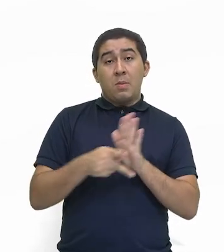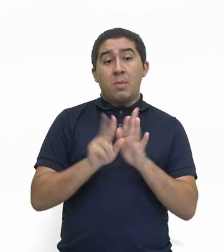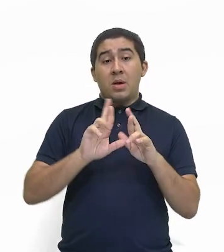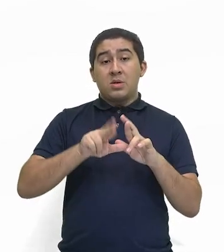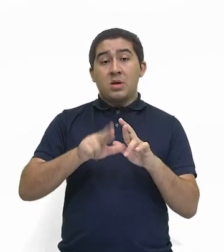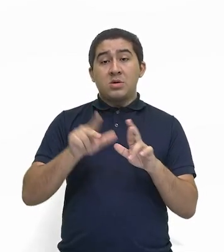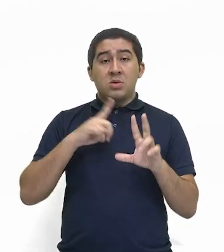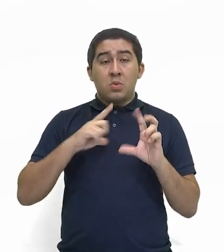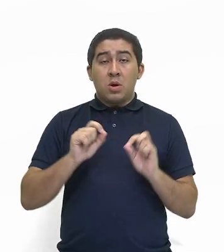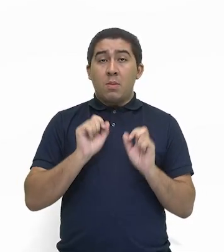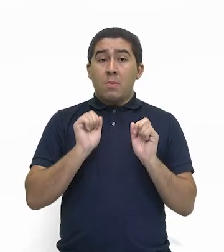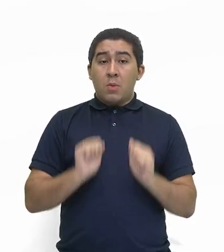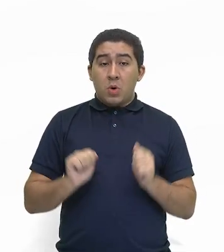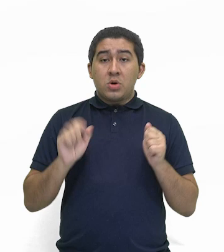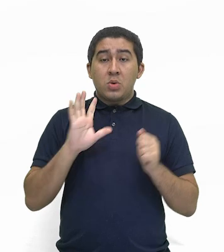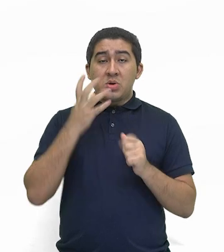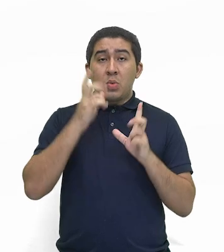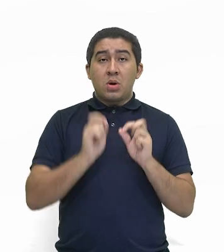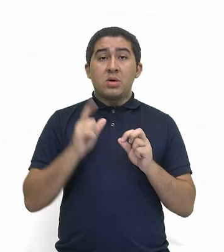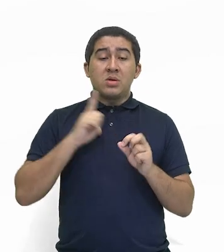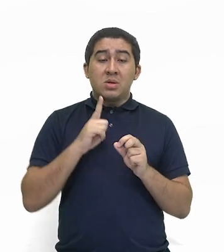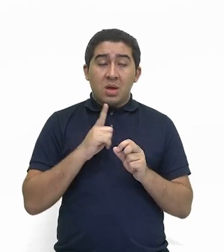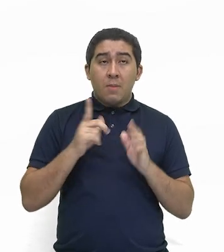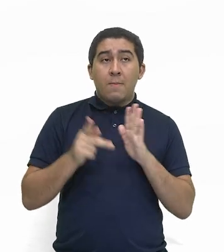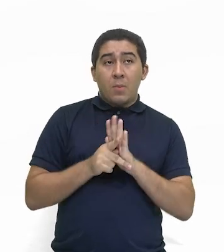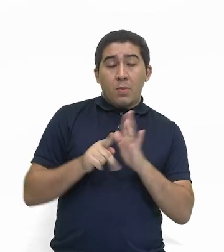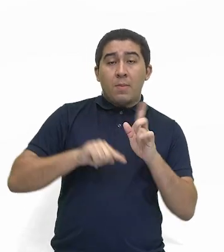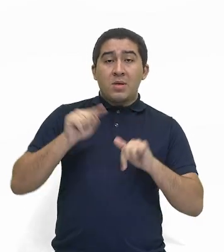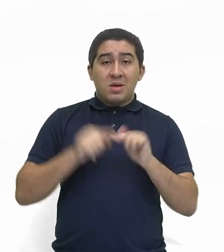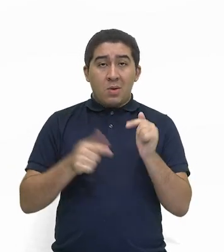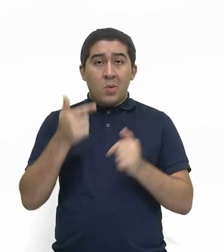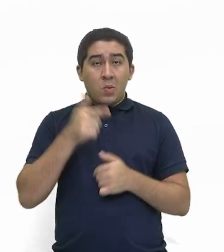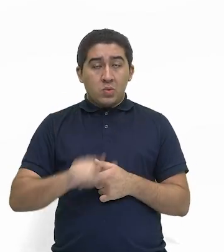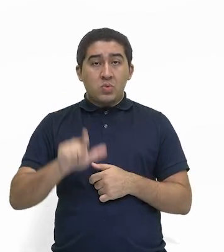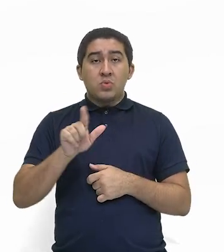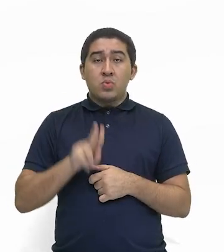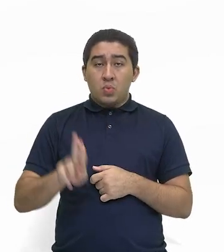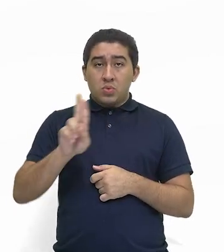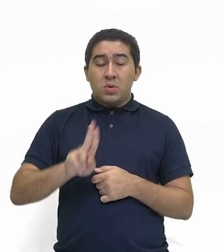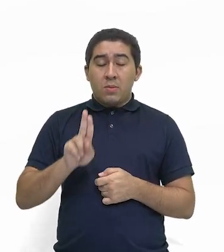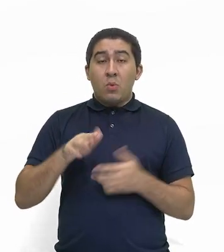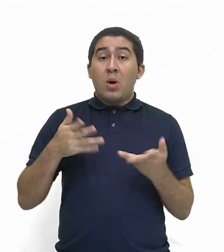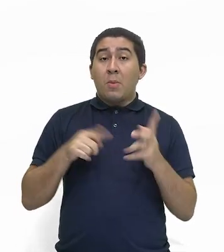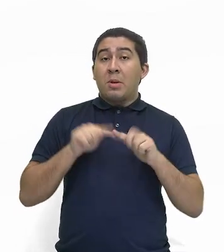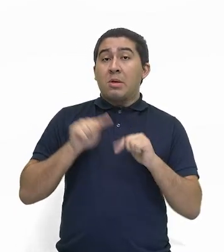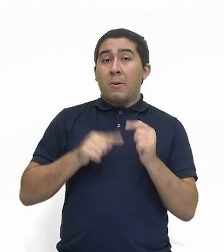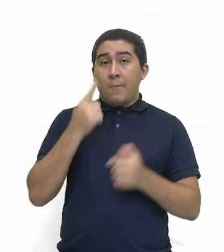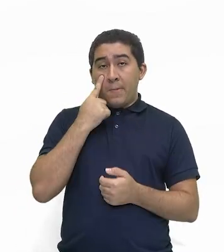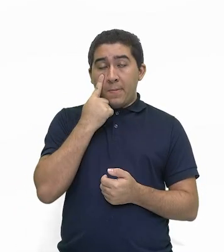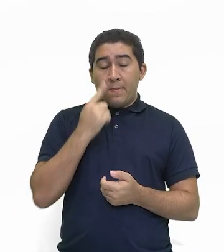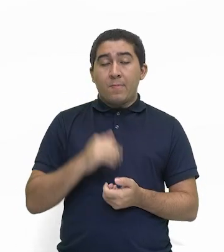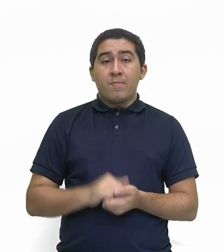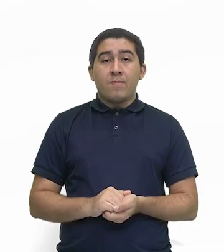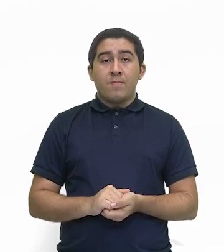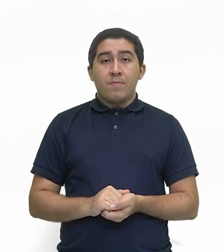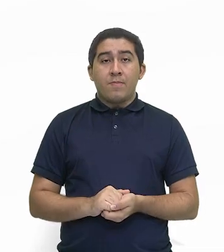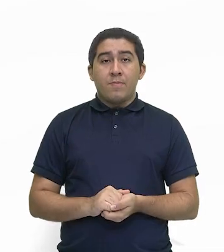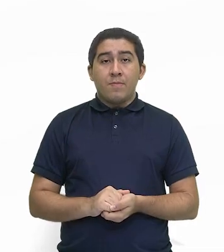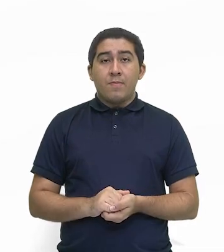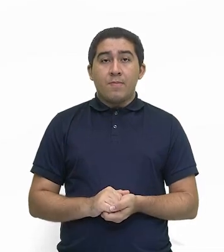reciclagem, você pode fazer a recuperação de materiais. E que materiais são esses, né? São os